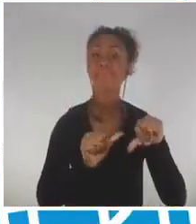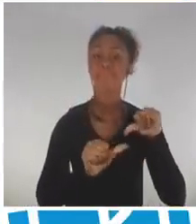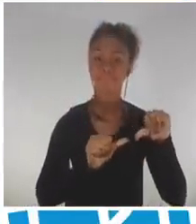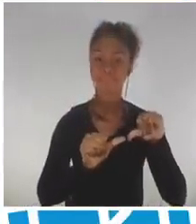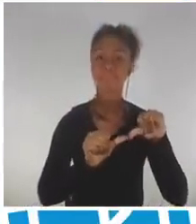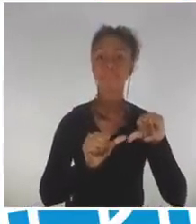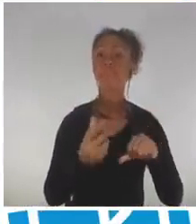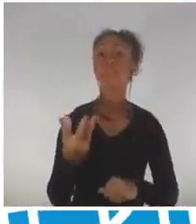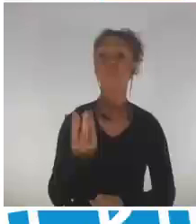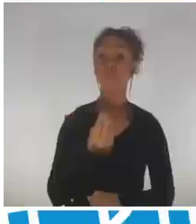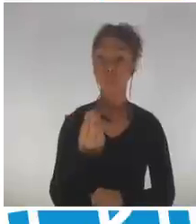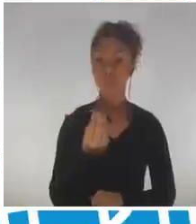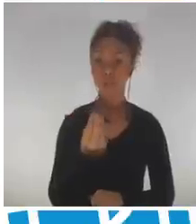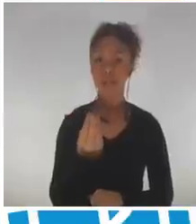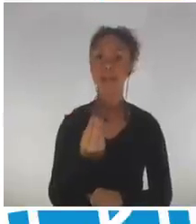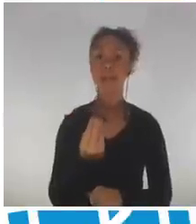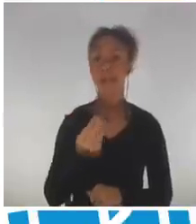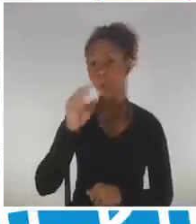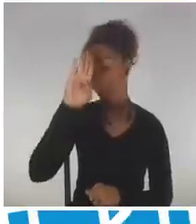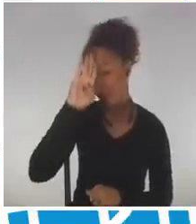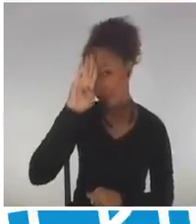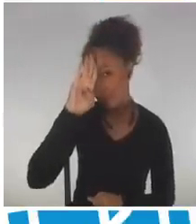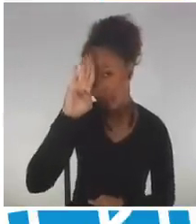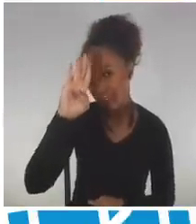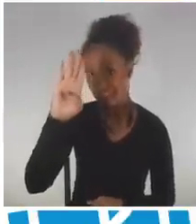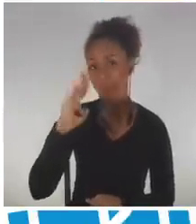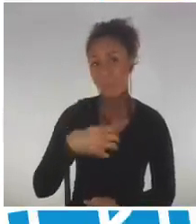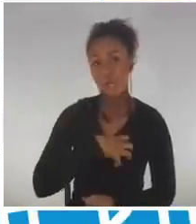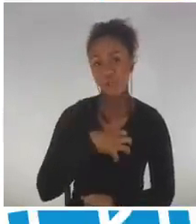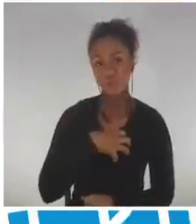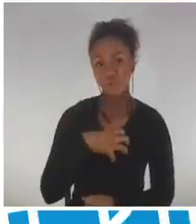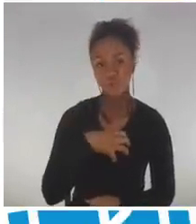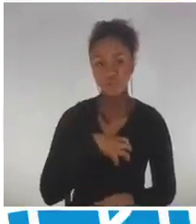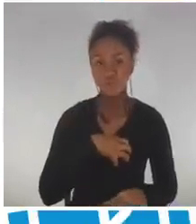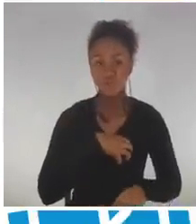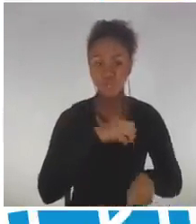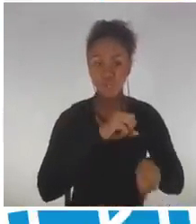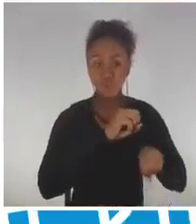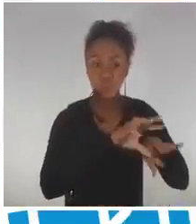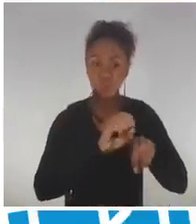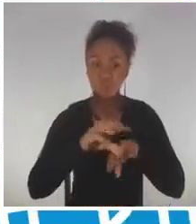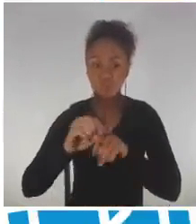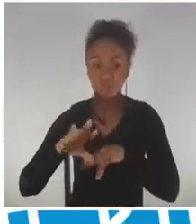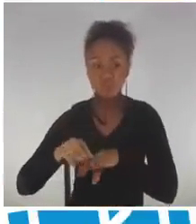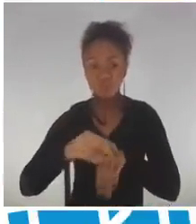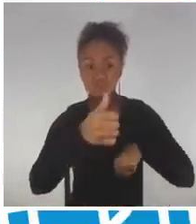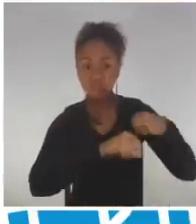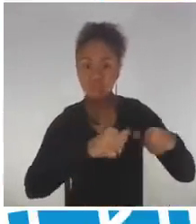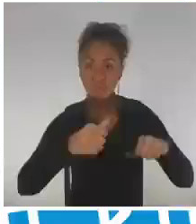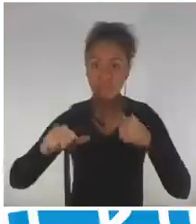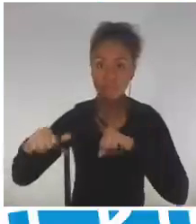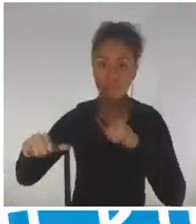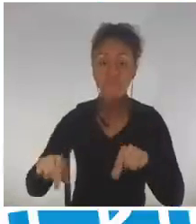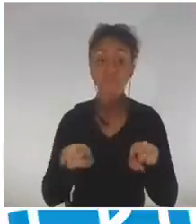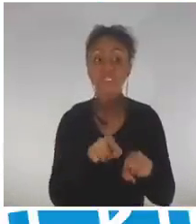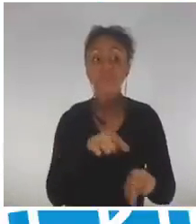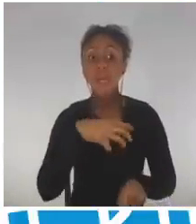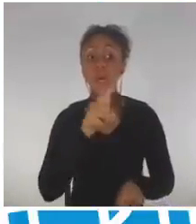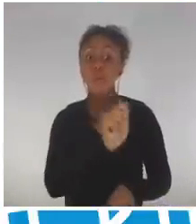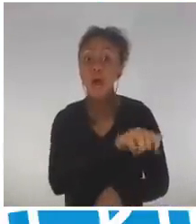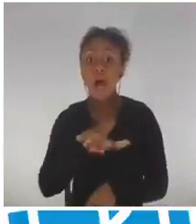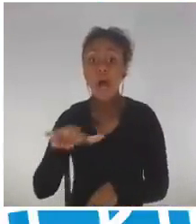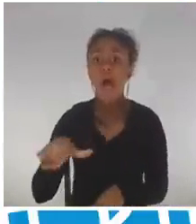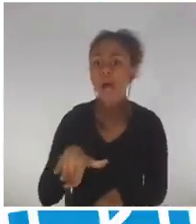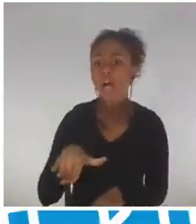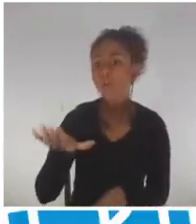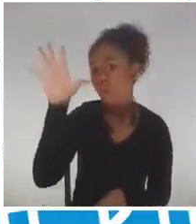extrapolando a finalidade primordial de avaliação dos sistemas educacionais, pretendendo também avaliar aprendizado, né, do aluno individualmente,